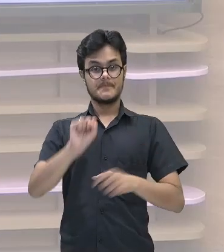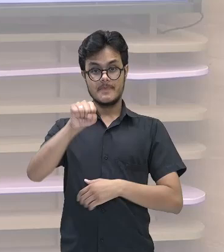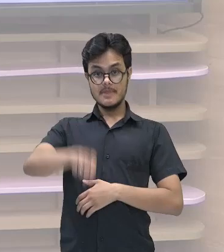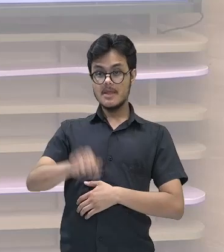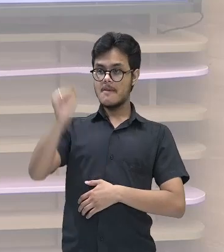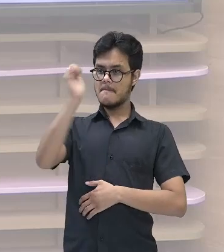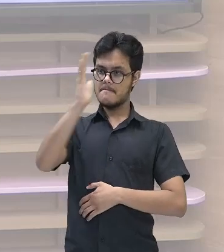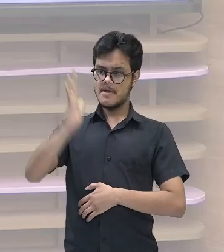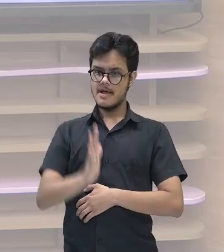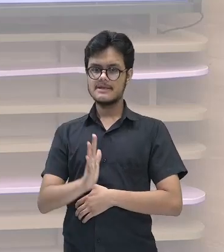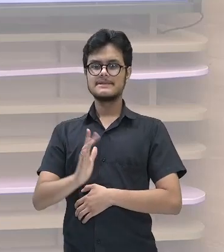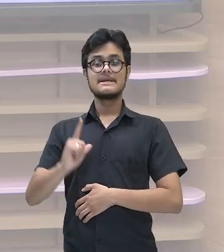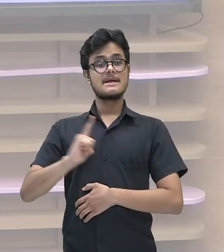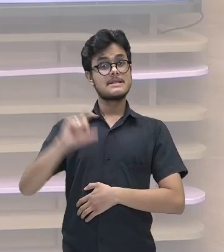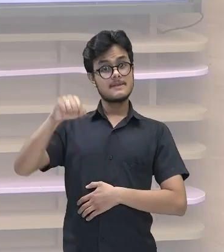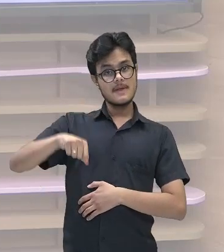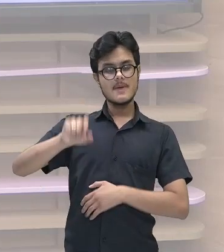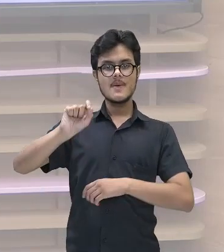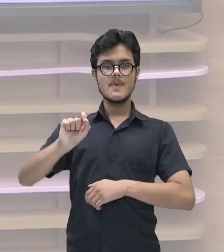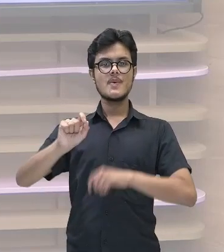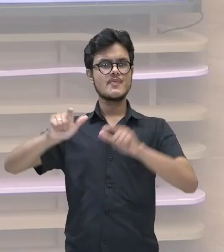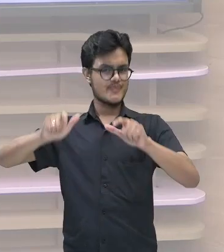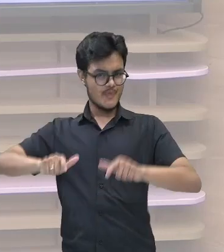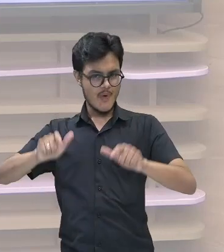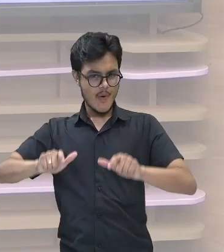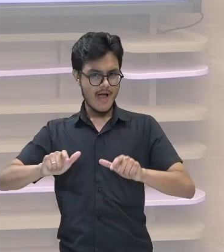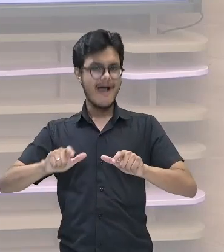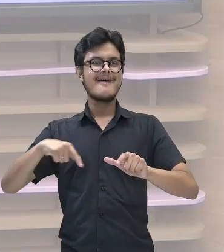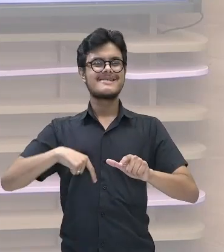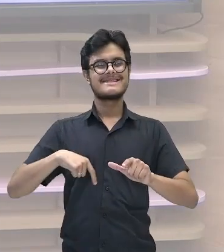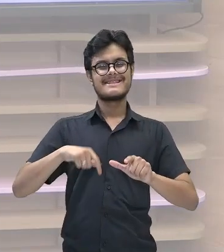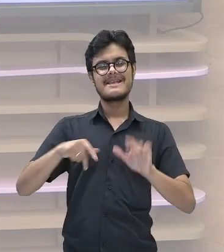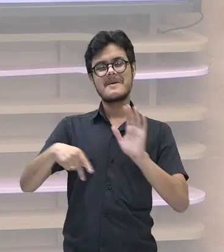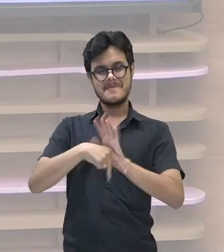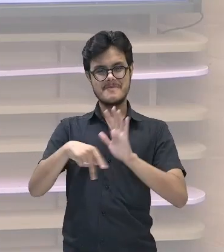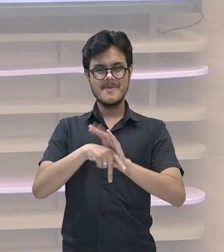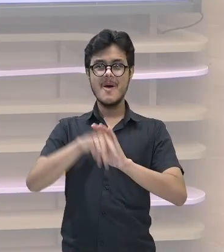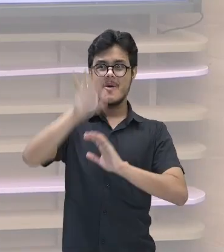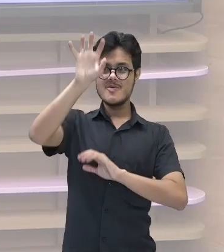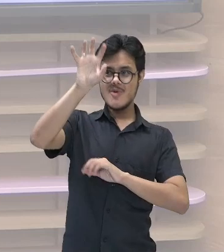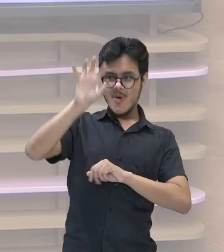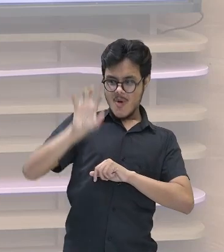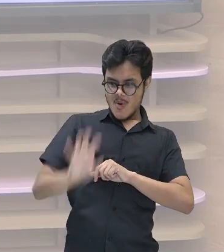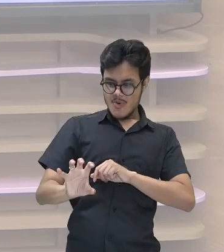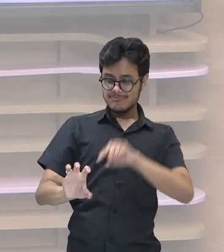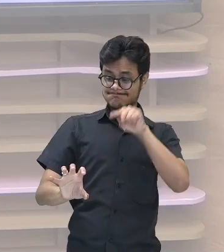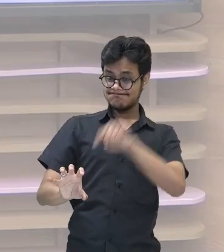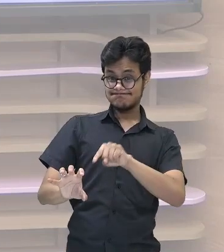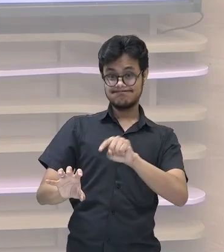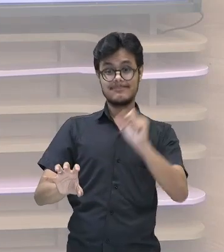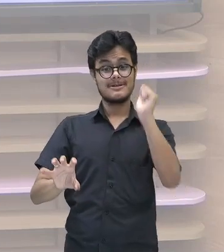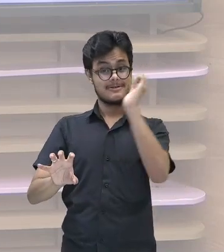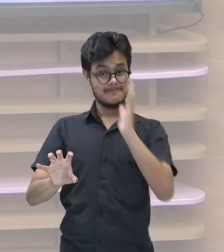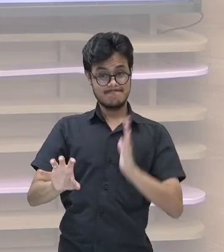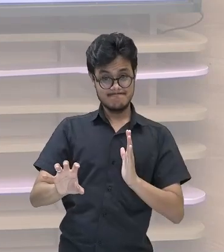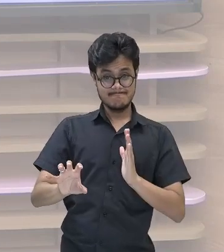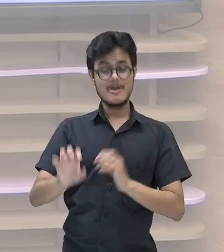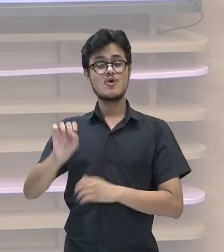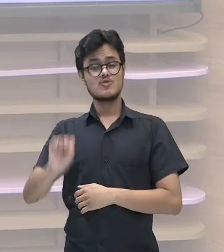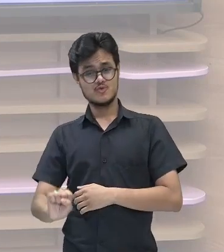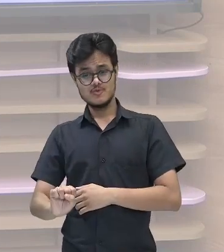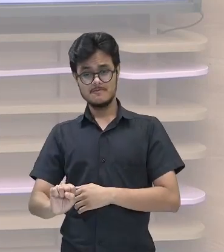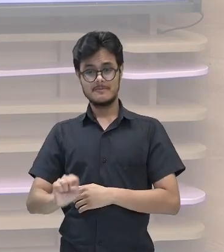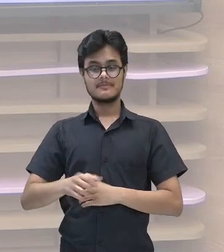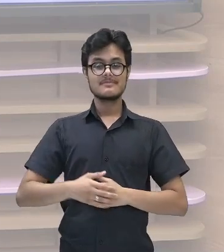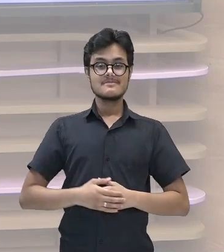território brasileiro, ou seja, 92% das terras do Brasil está no hemisfério sul,